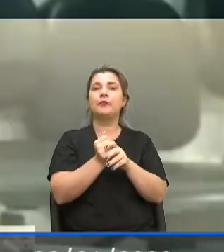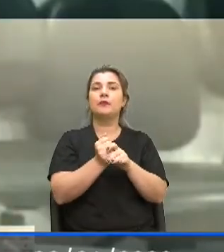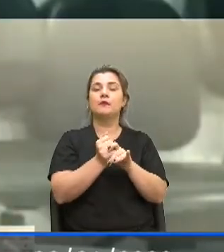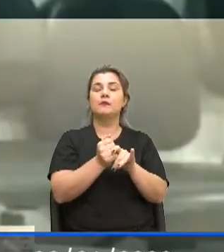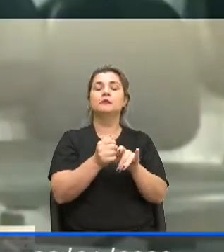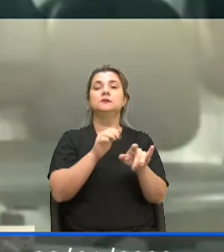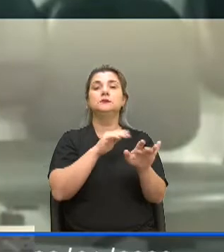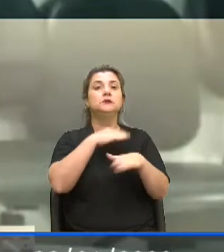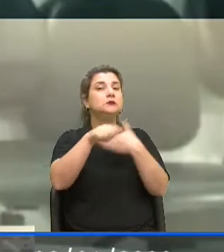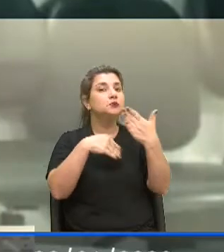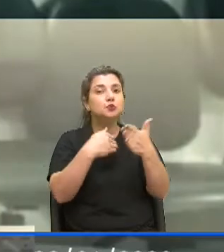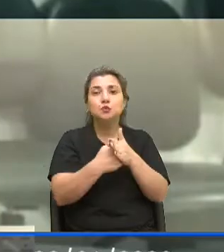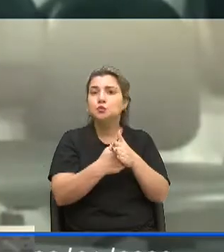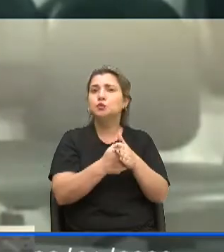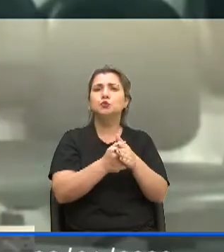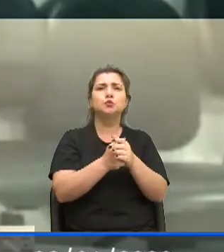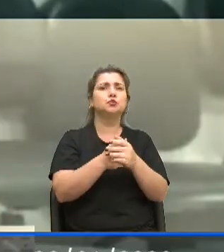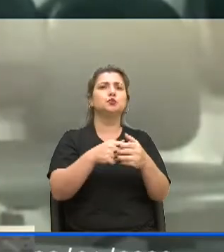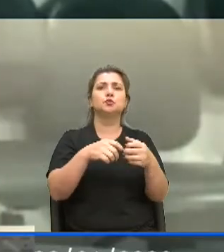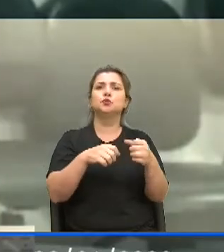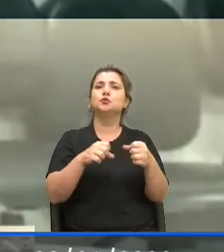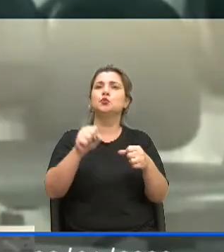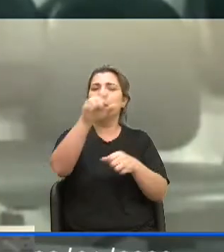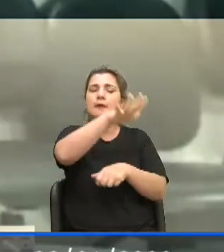Estadual, regional e municipal,